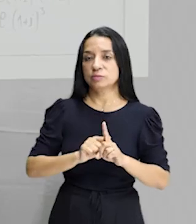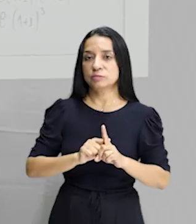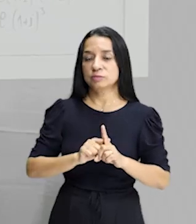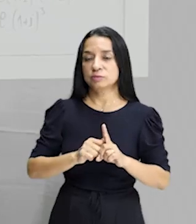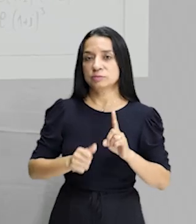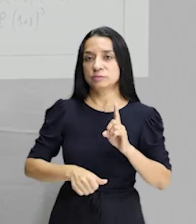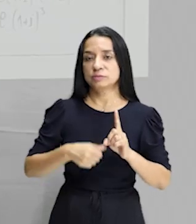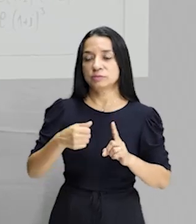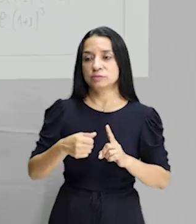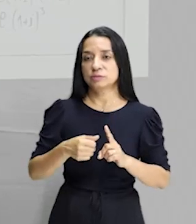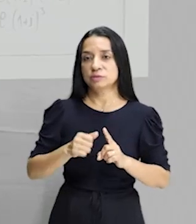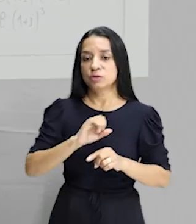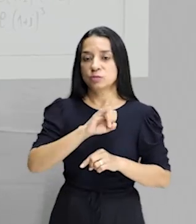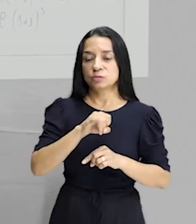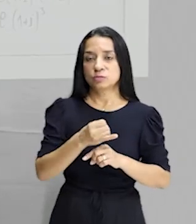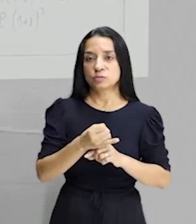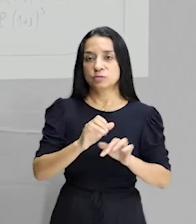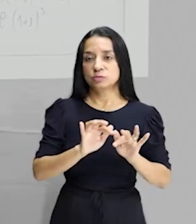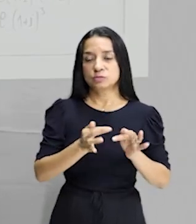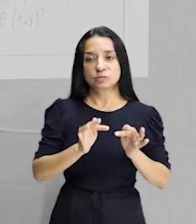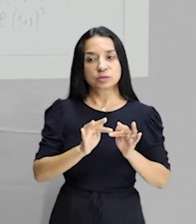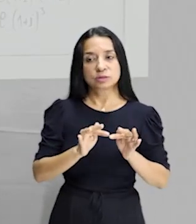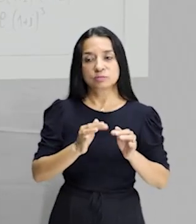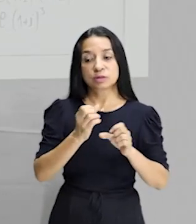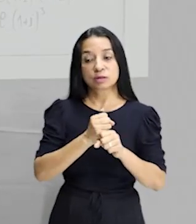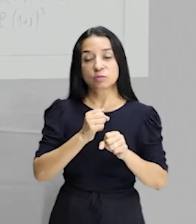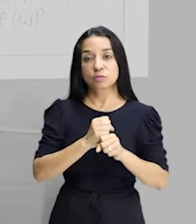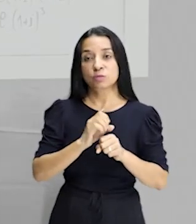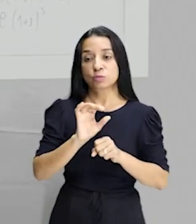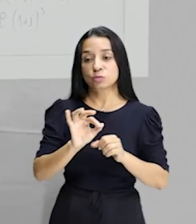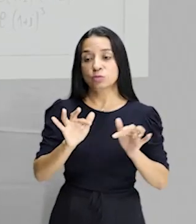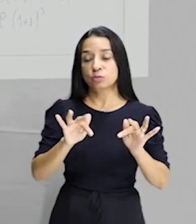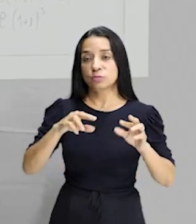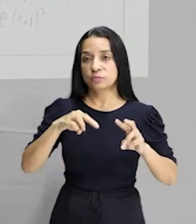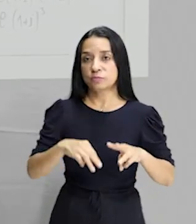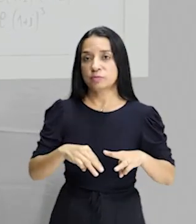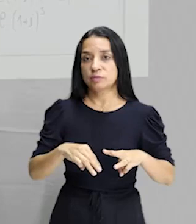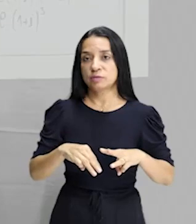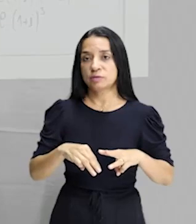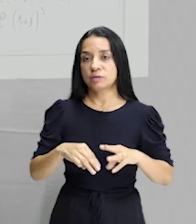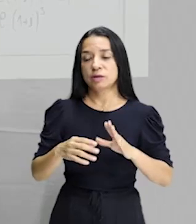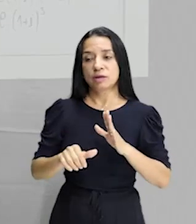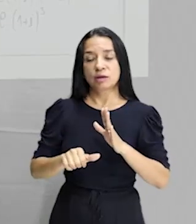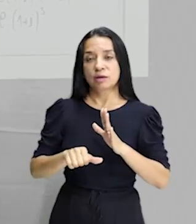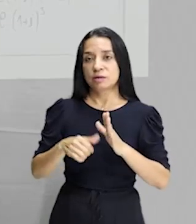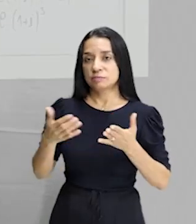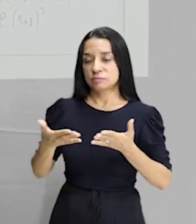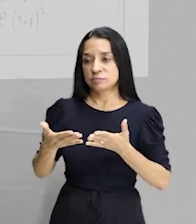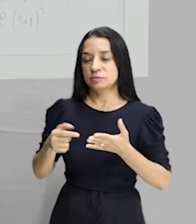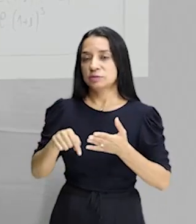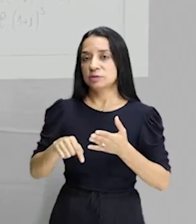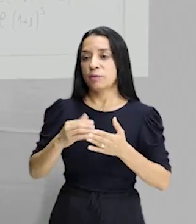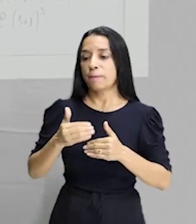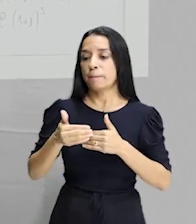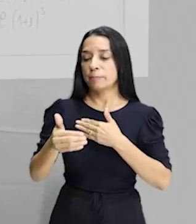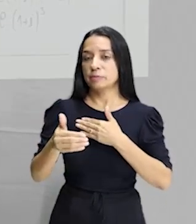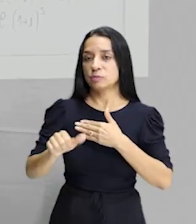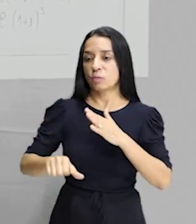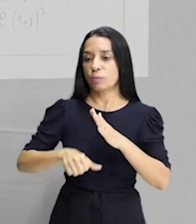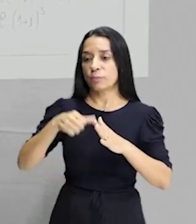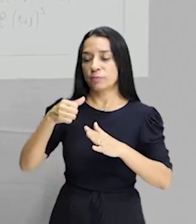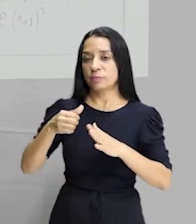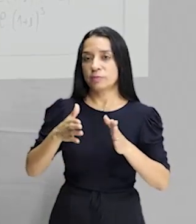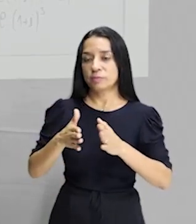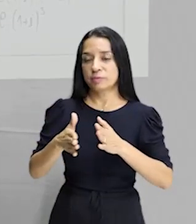juros simples só calcula o montante no final já que passou o primeiro período eu já tenho o primeiro montante o que que vai acontecer